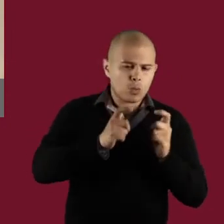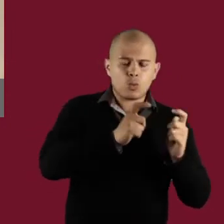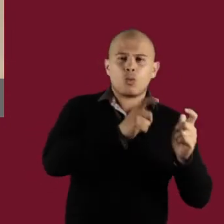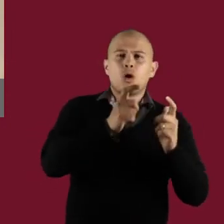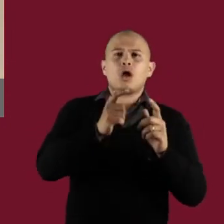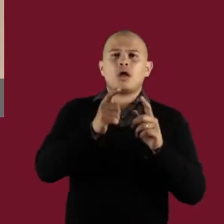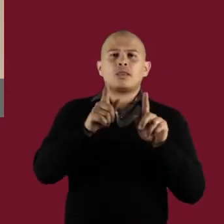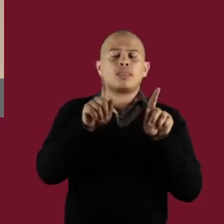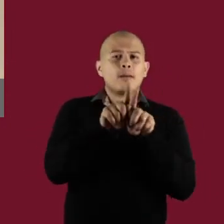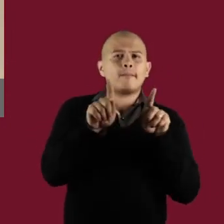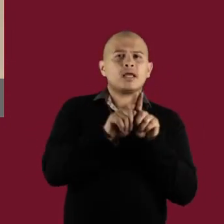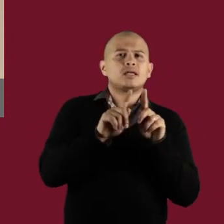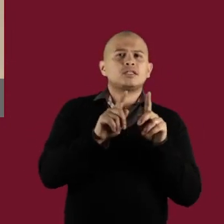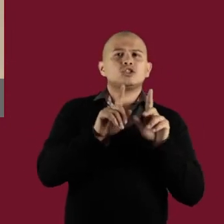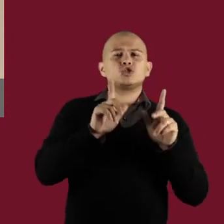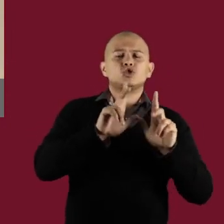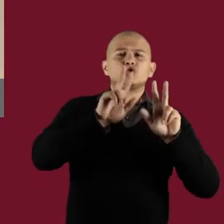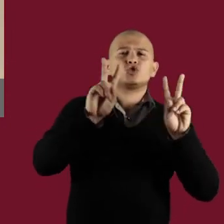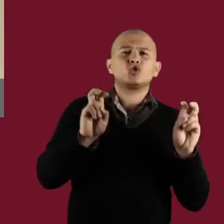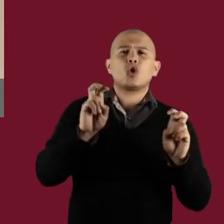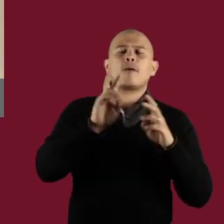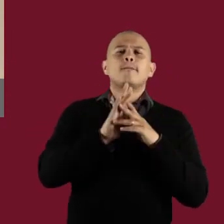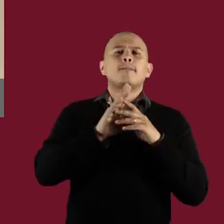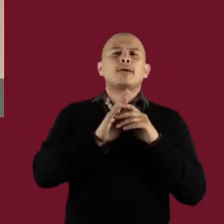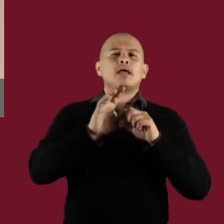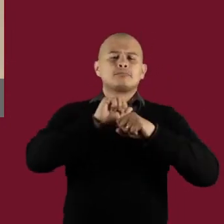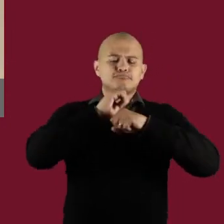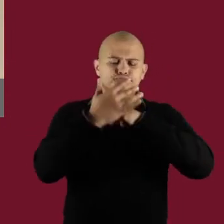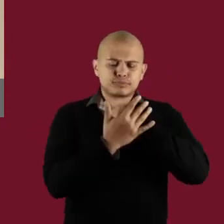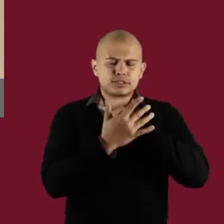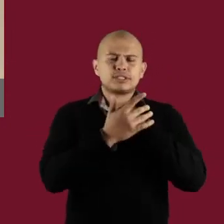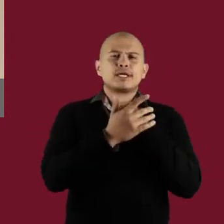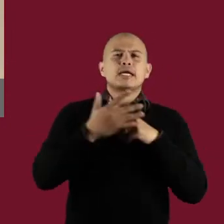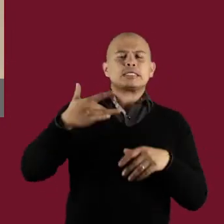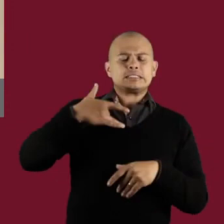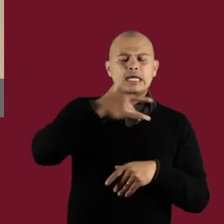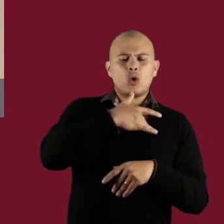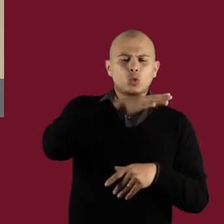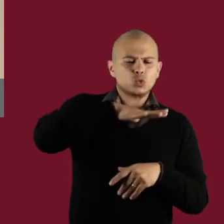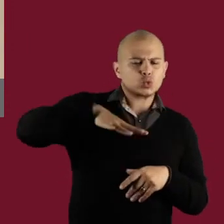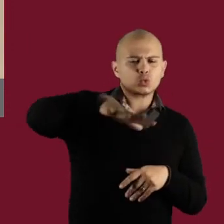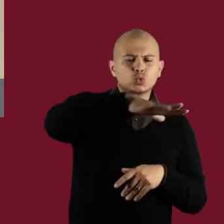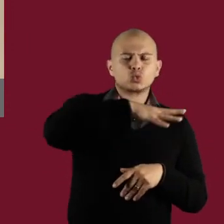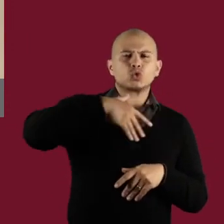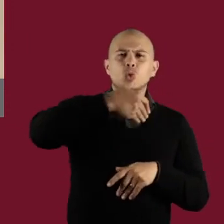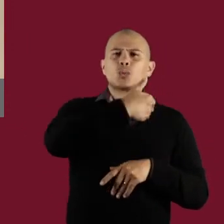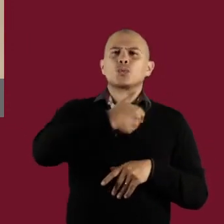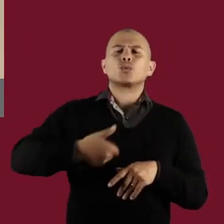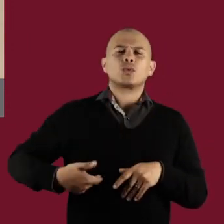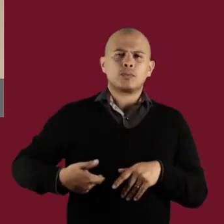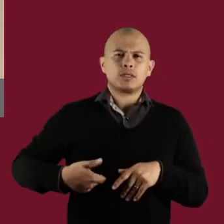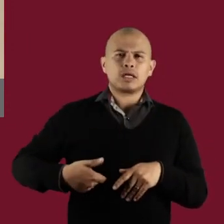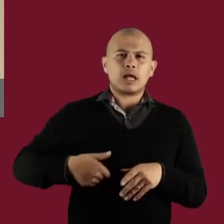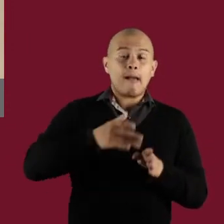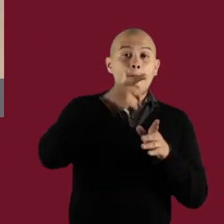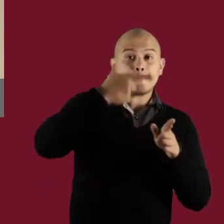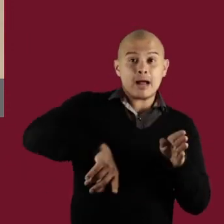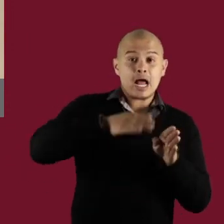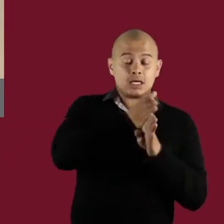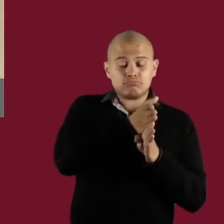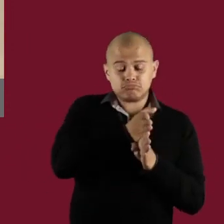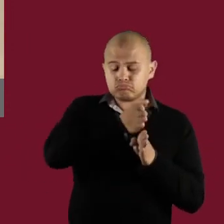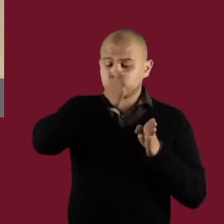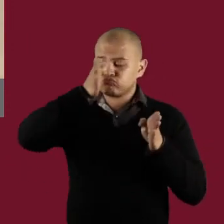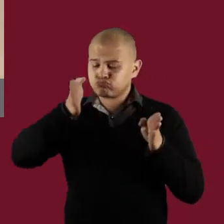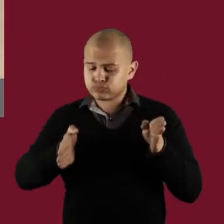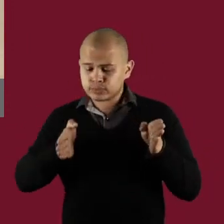saúde pública para os países? Como foi isso para vocês? E com essa reabertura, vocês,